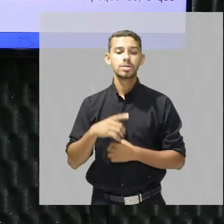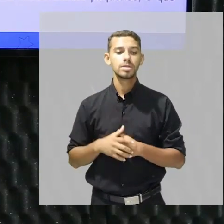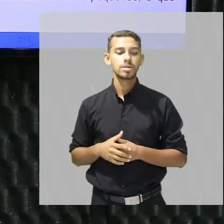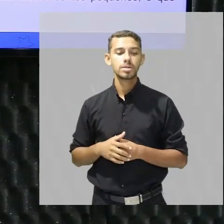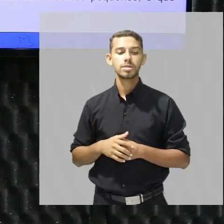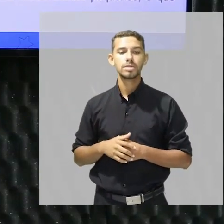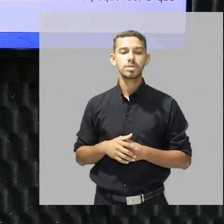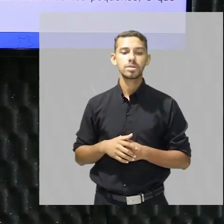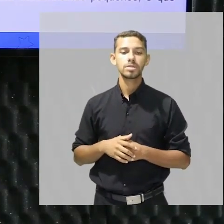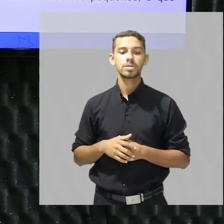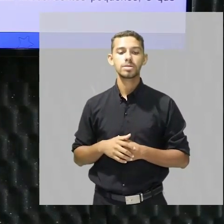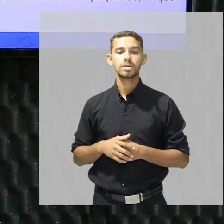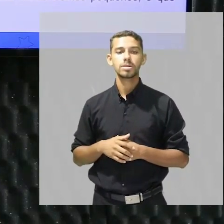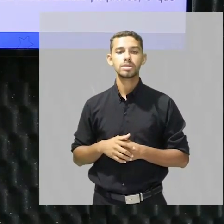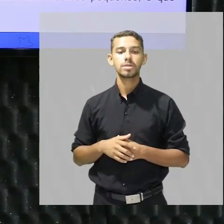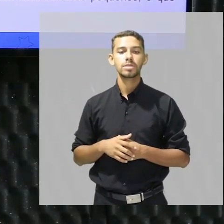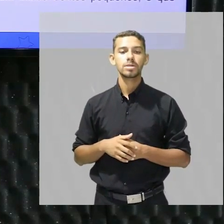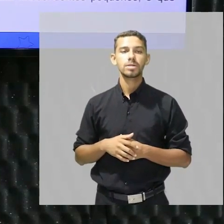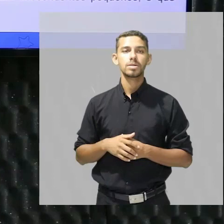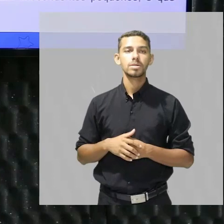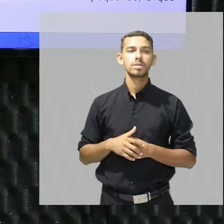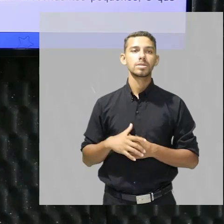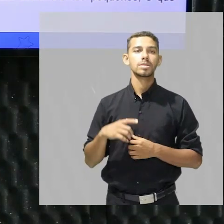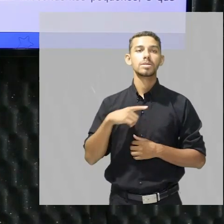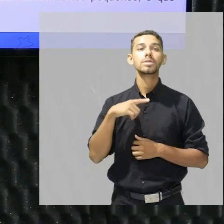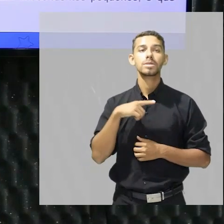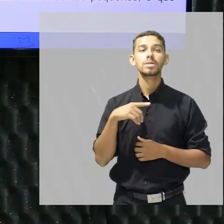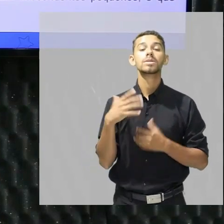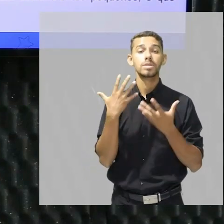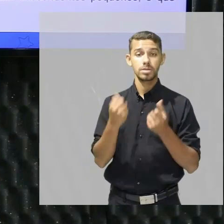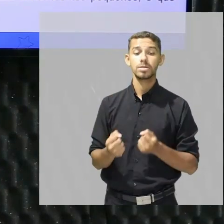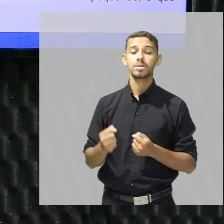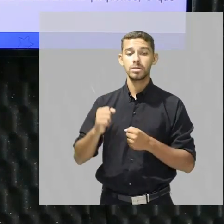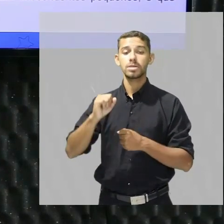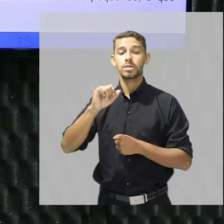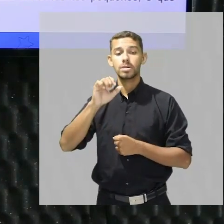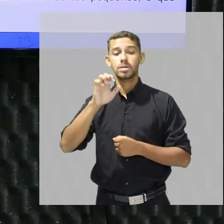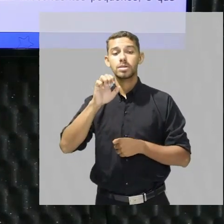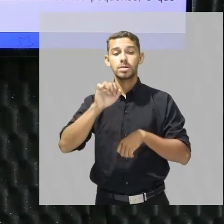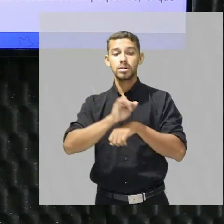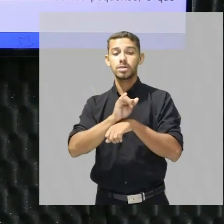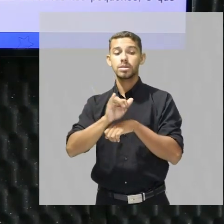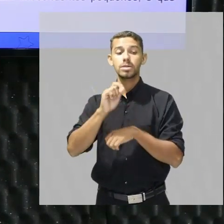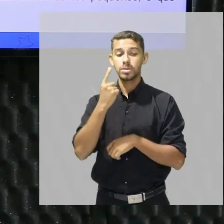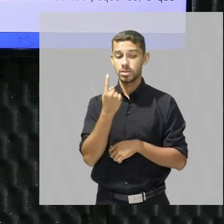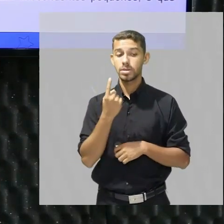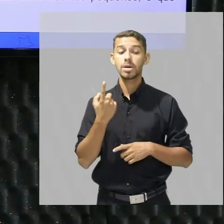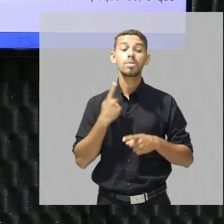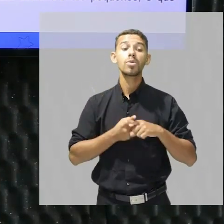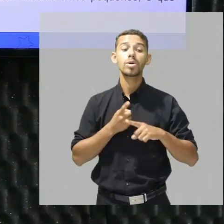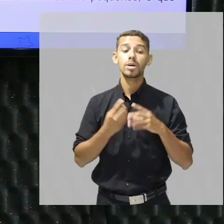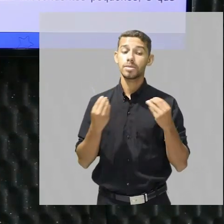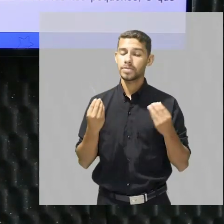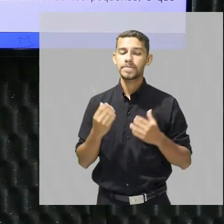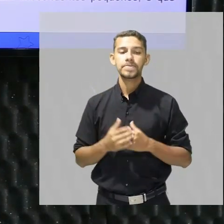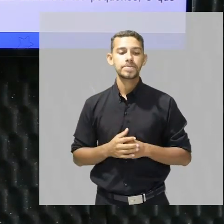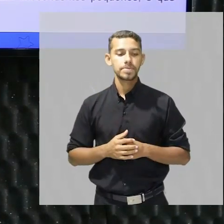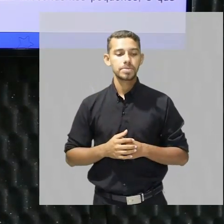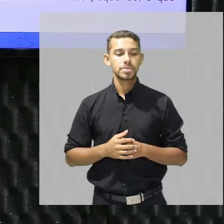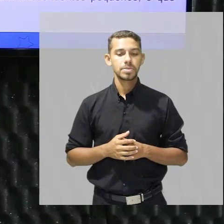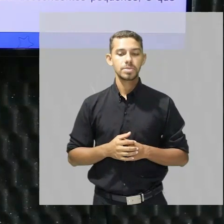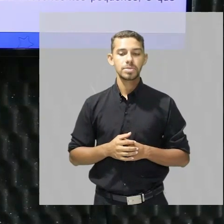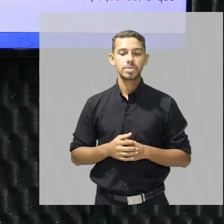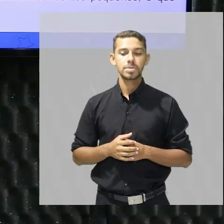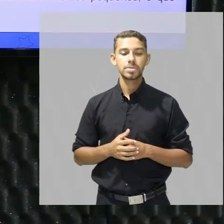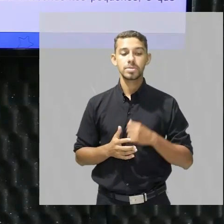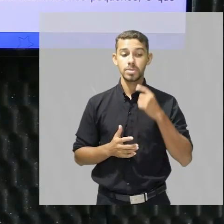resposta? Com certeza, aqui vai adotar a estratégia 1. Agora, a gente tem que ver o porquê, tá?